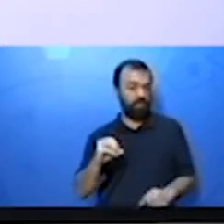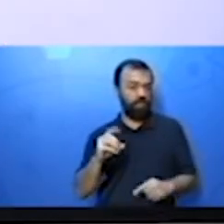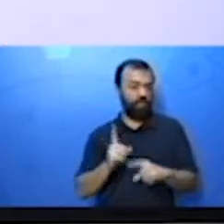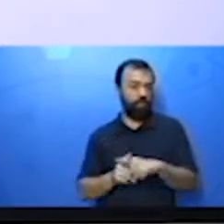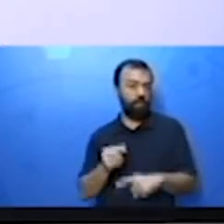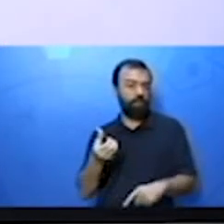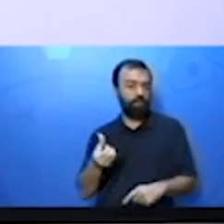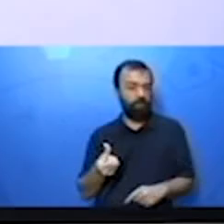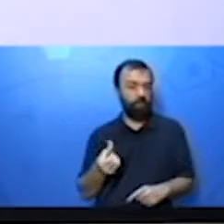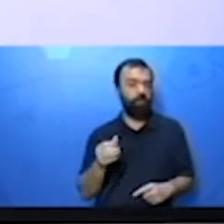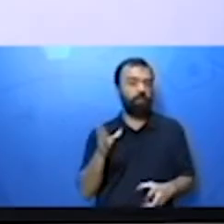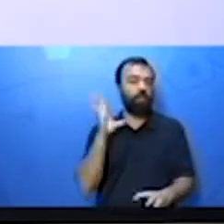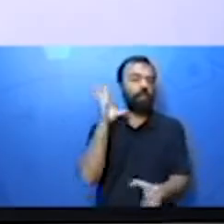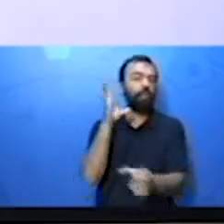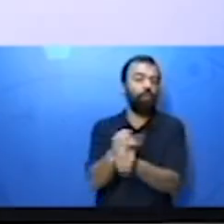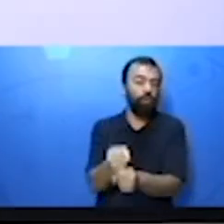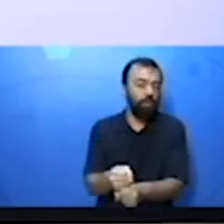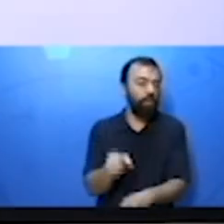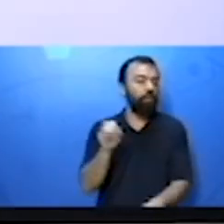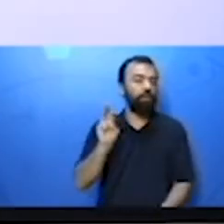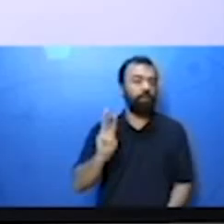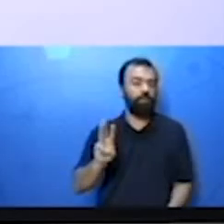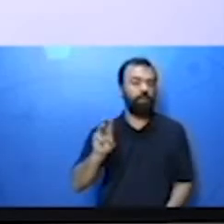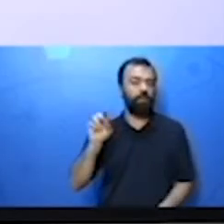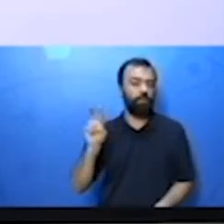326. Muito bem.